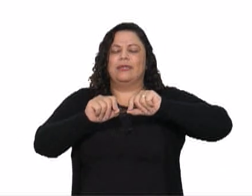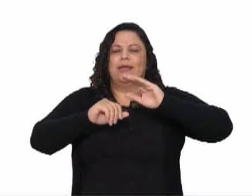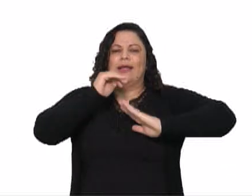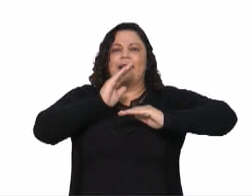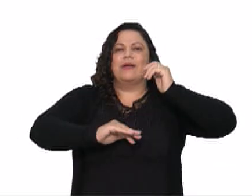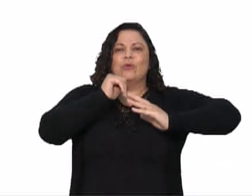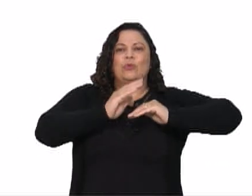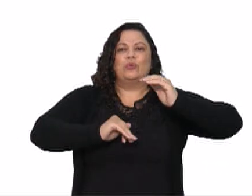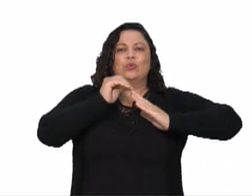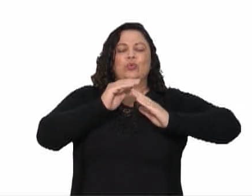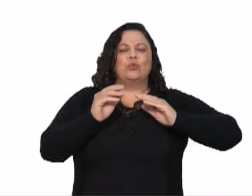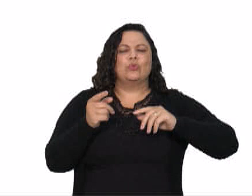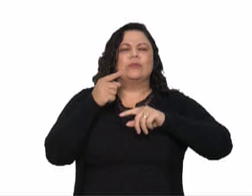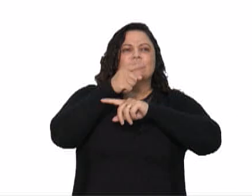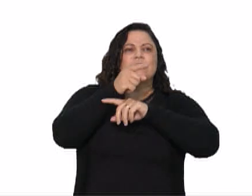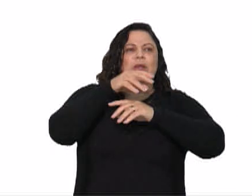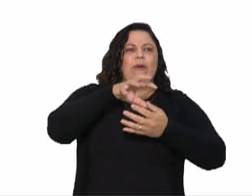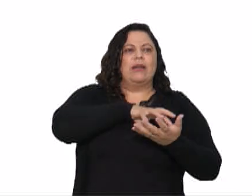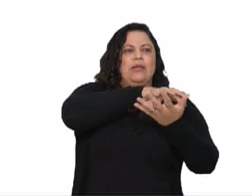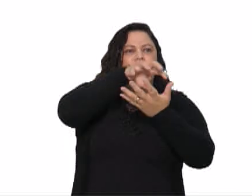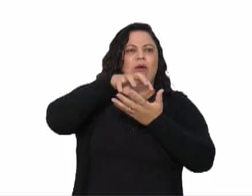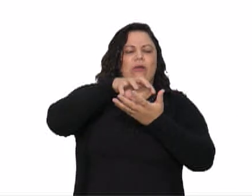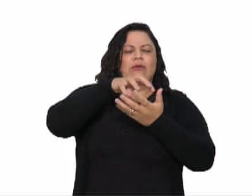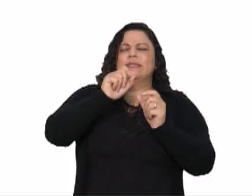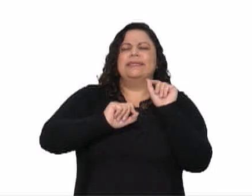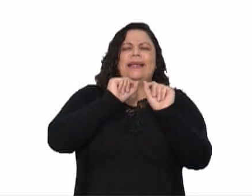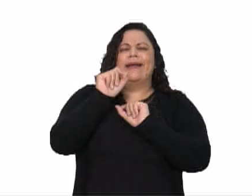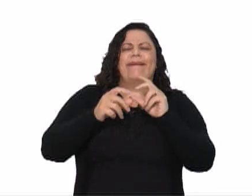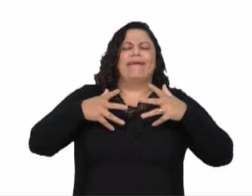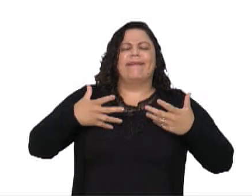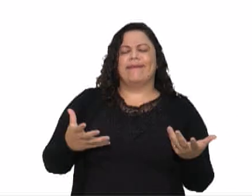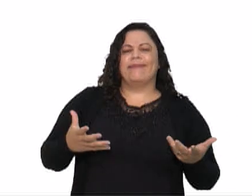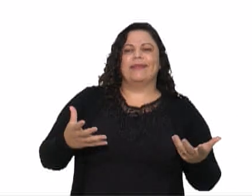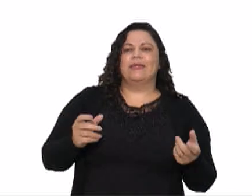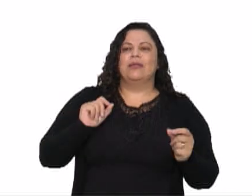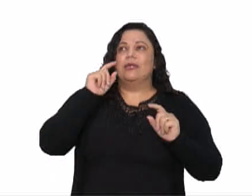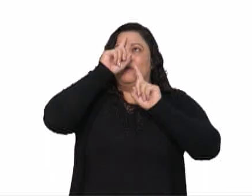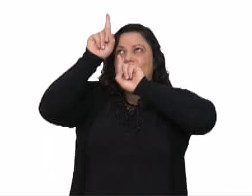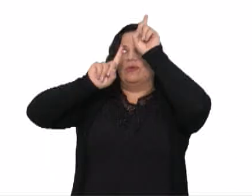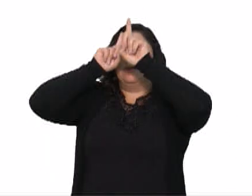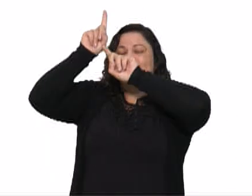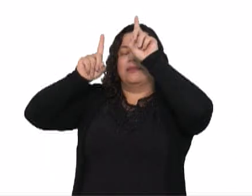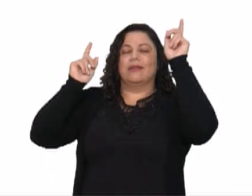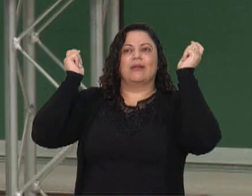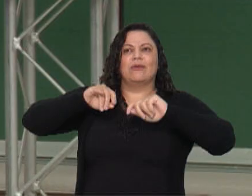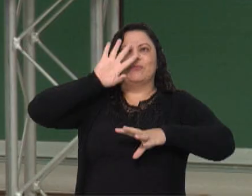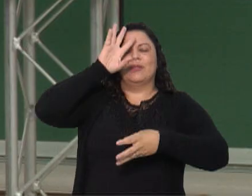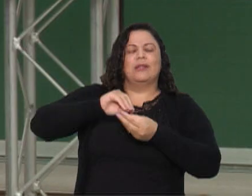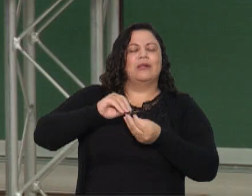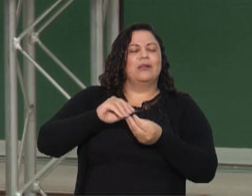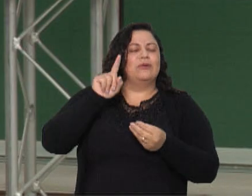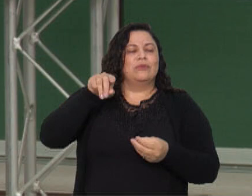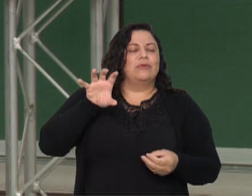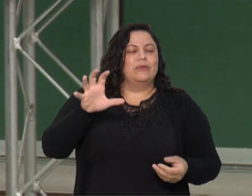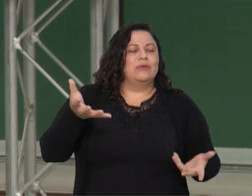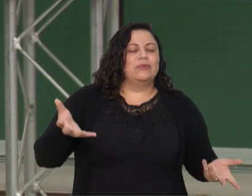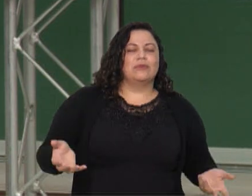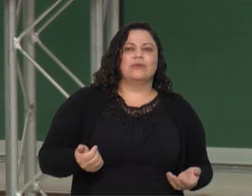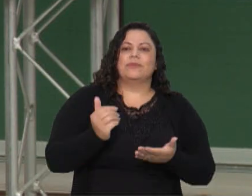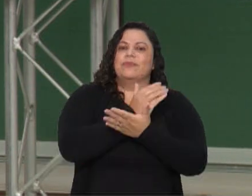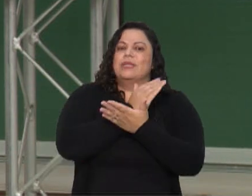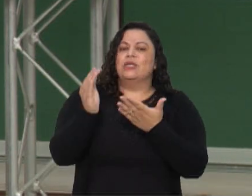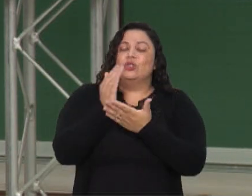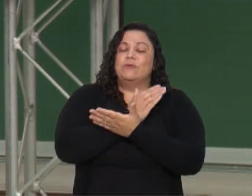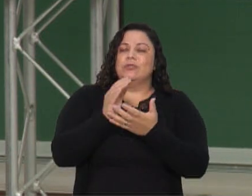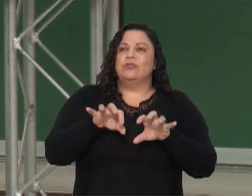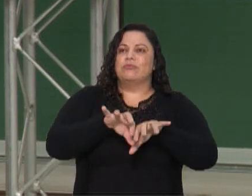do MASP, né? E o que, que ela teve? O que, que ela teve de ideia? Como é que ela solucionou isso? Ela dividiu o museu em